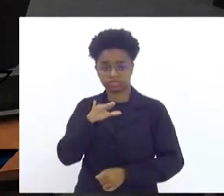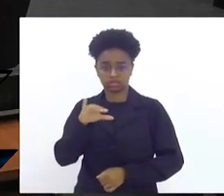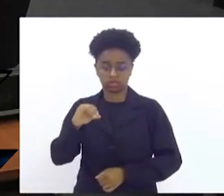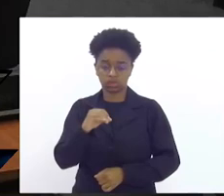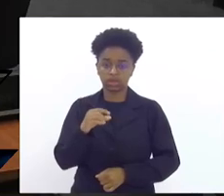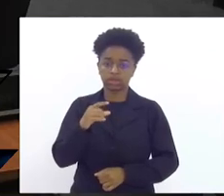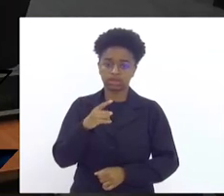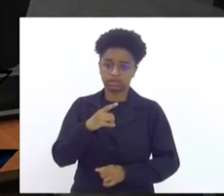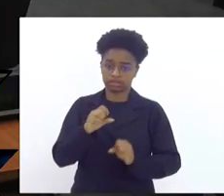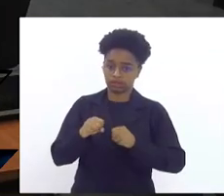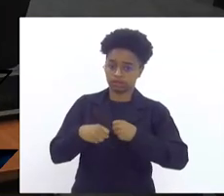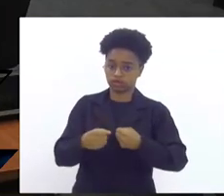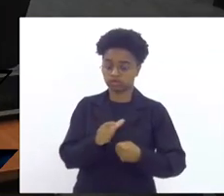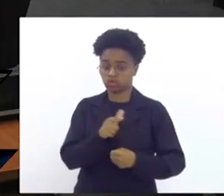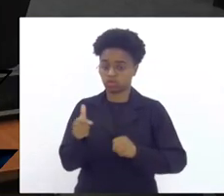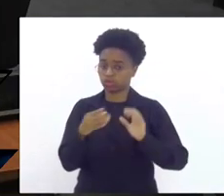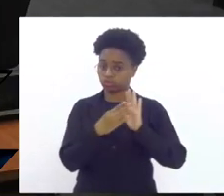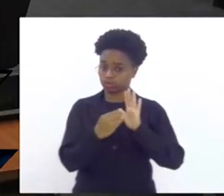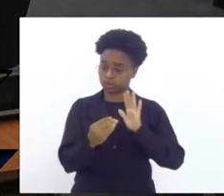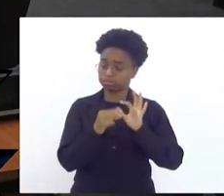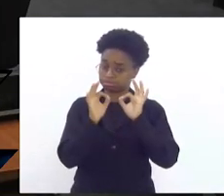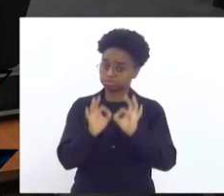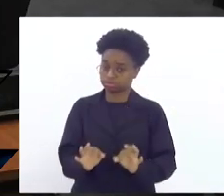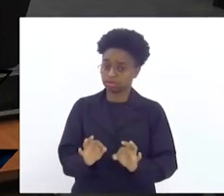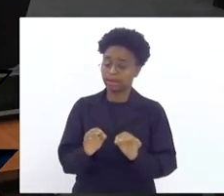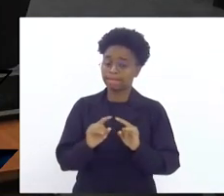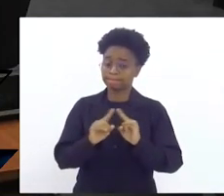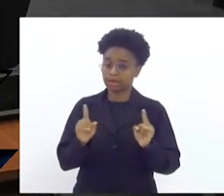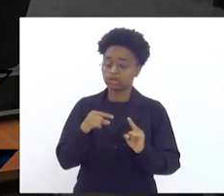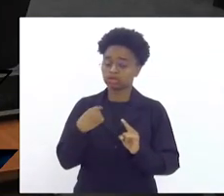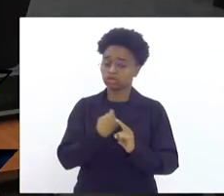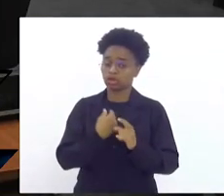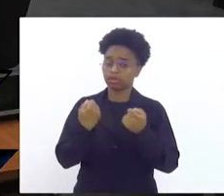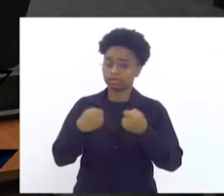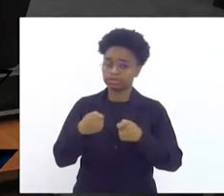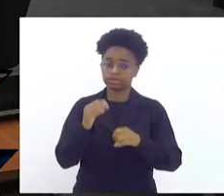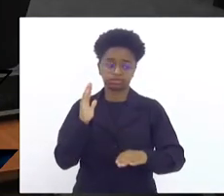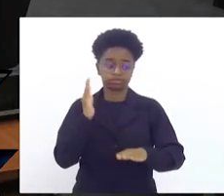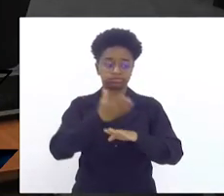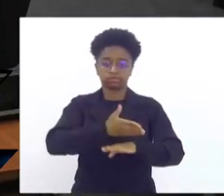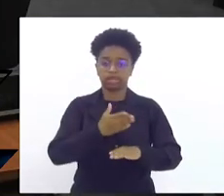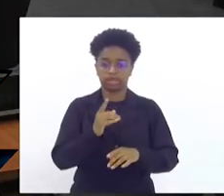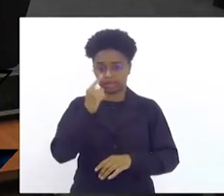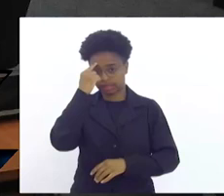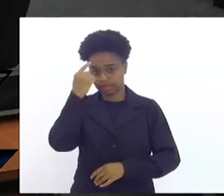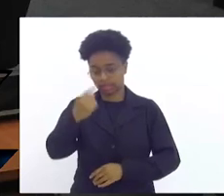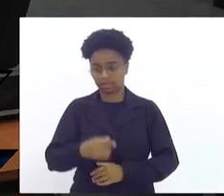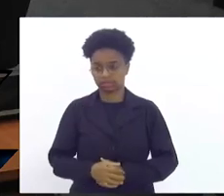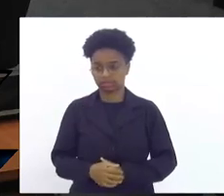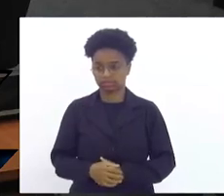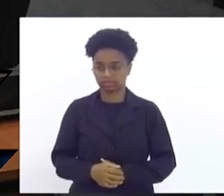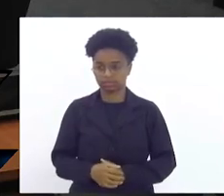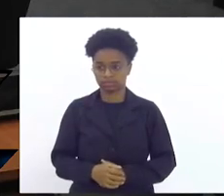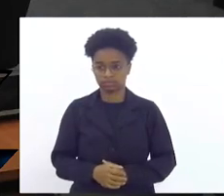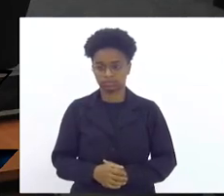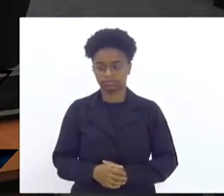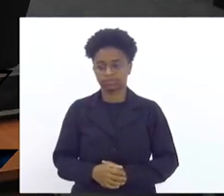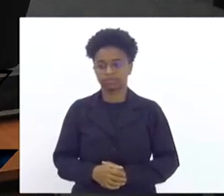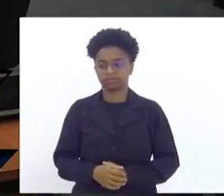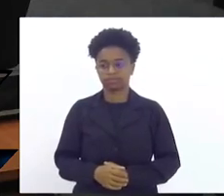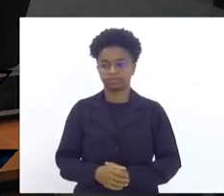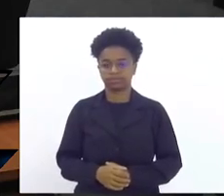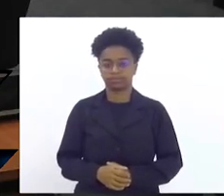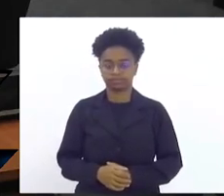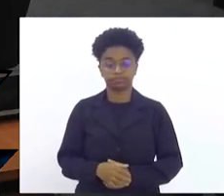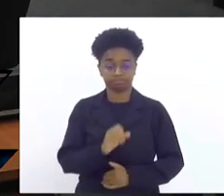O que é legítimo Que Deus permita que nós possamos derrotar essas ideias nossas ideias sim